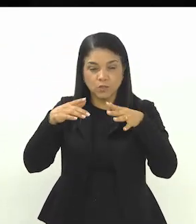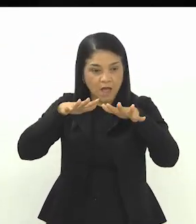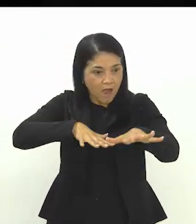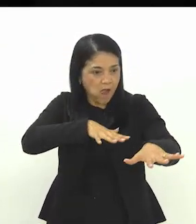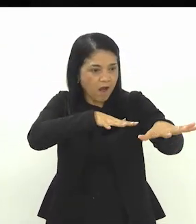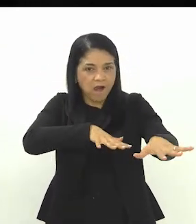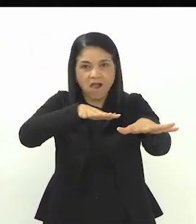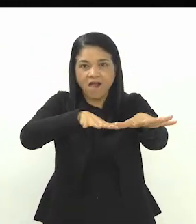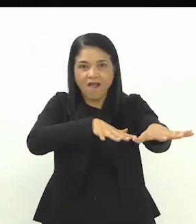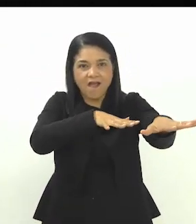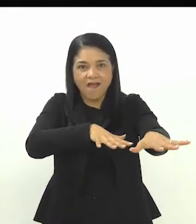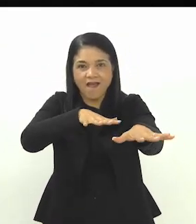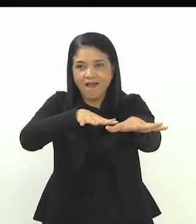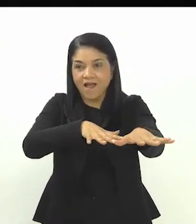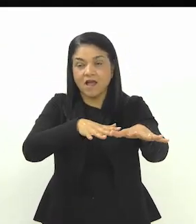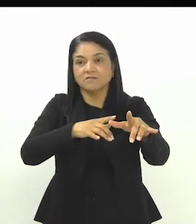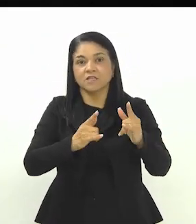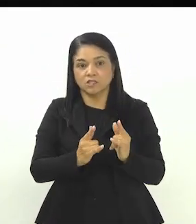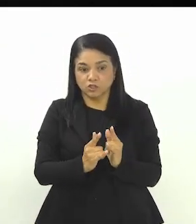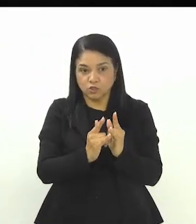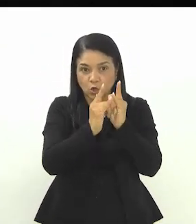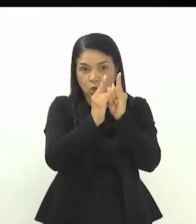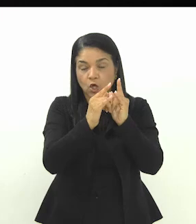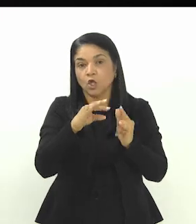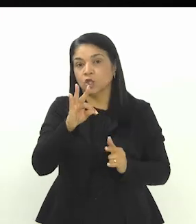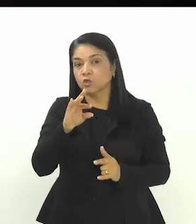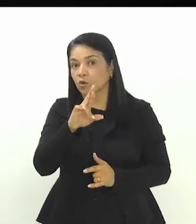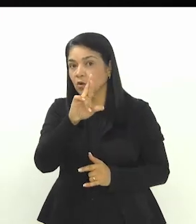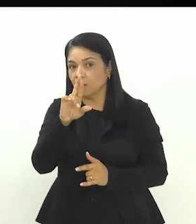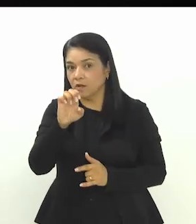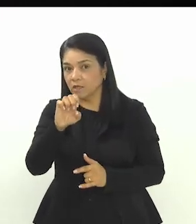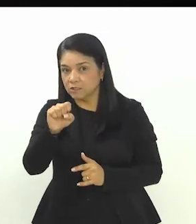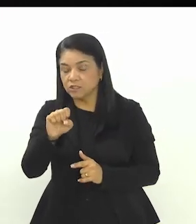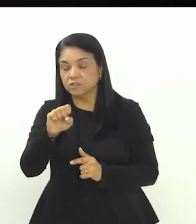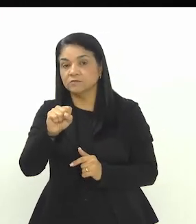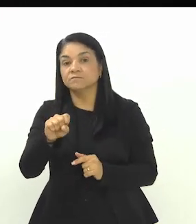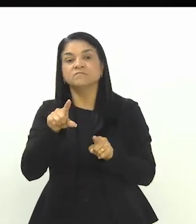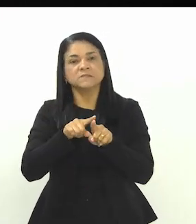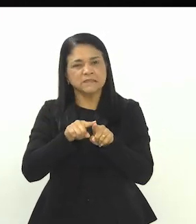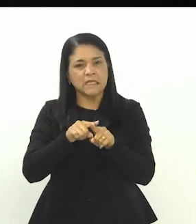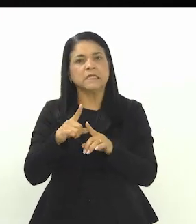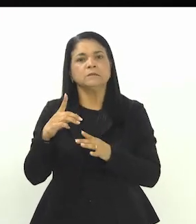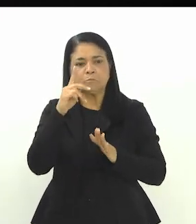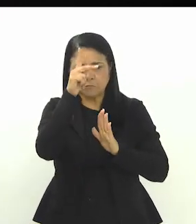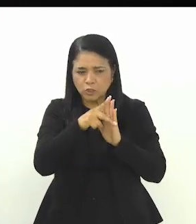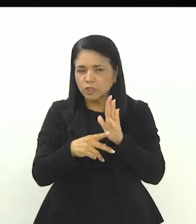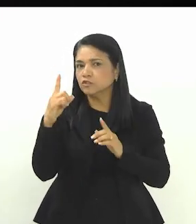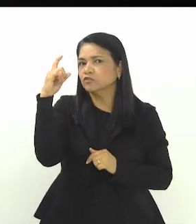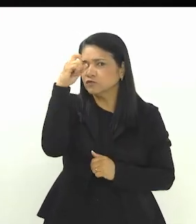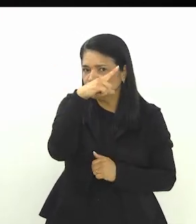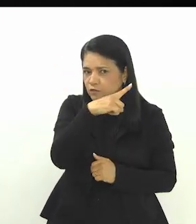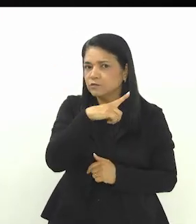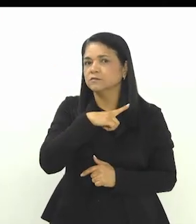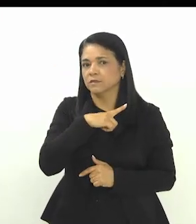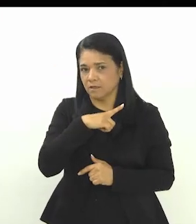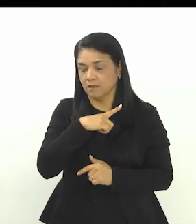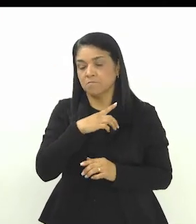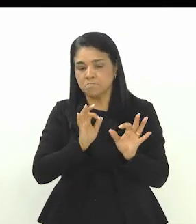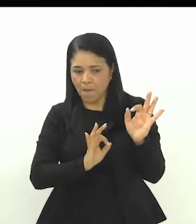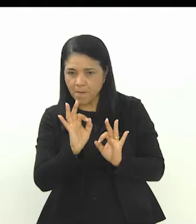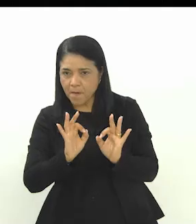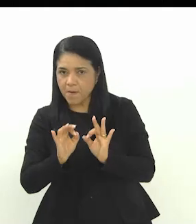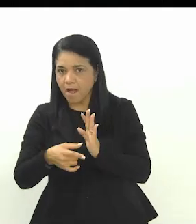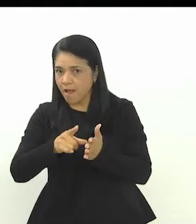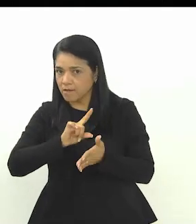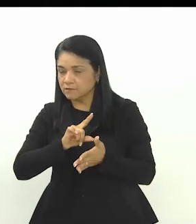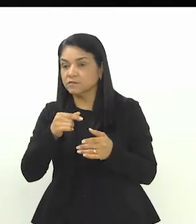todo do espetáculo. Através das torres, existe toda uma sequência, é um projeto dificílimo, né, de montar. É bem complicado. E